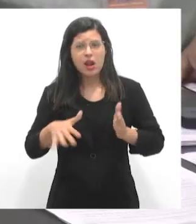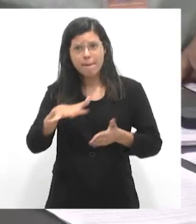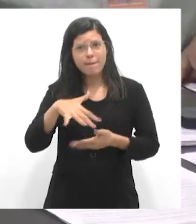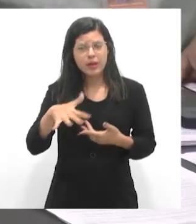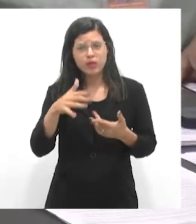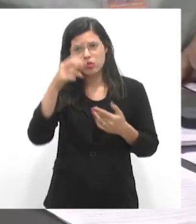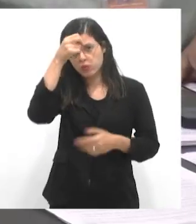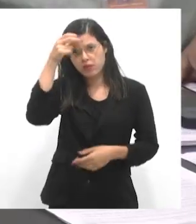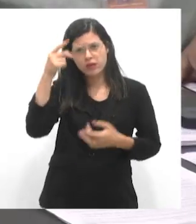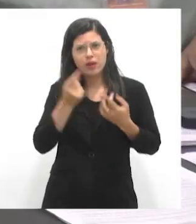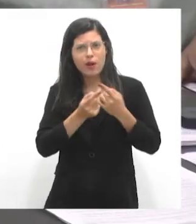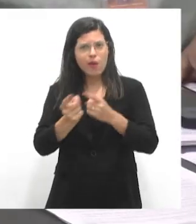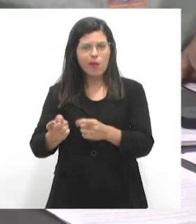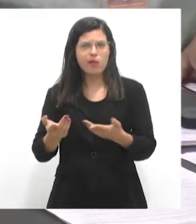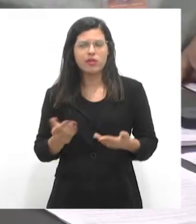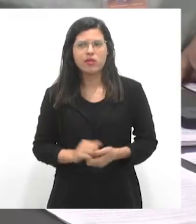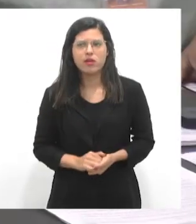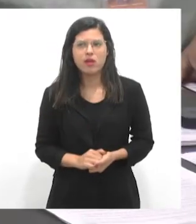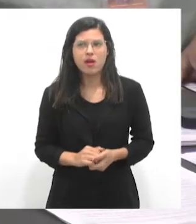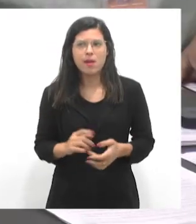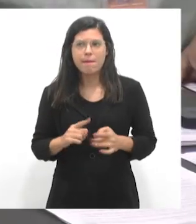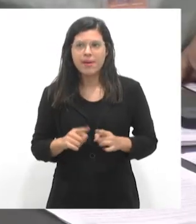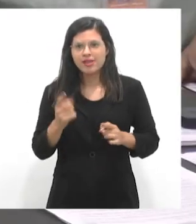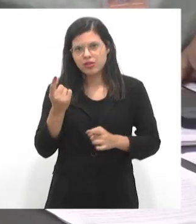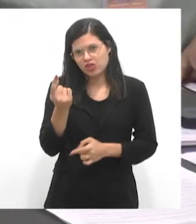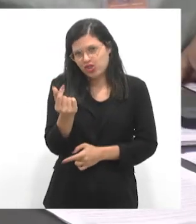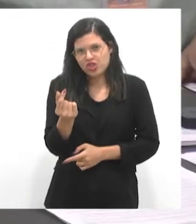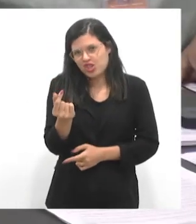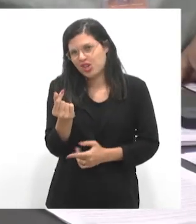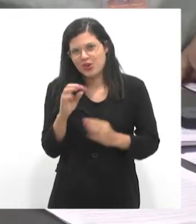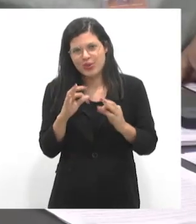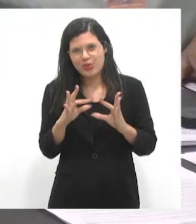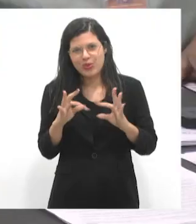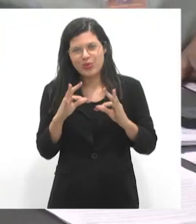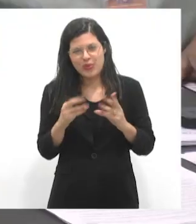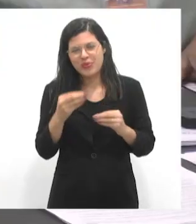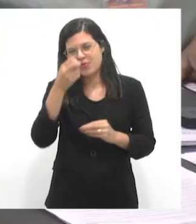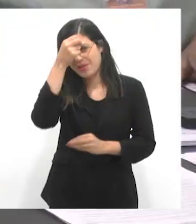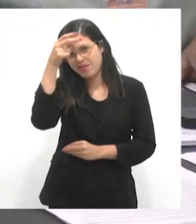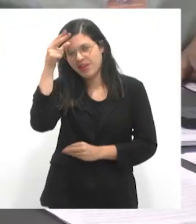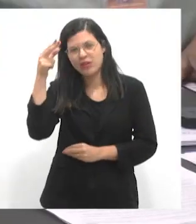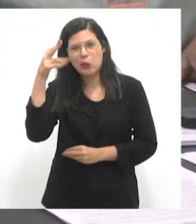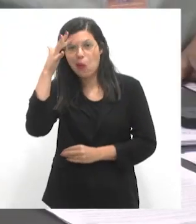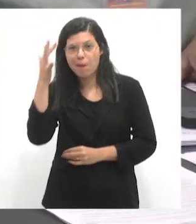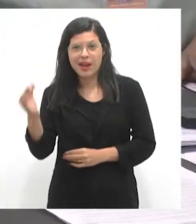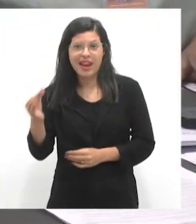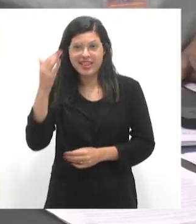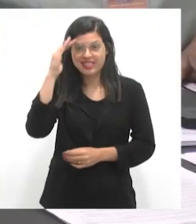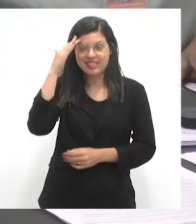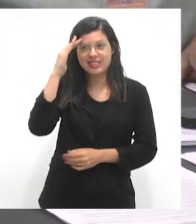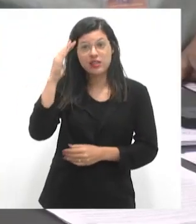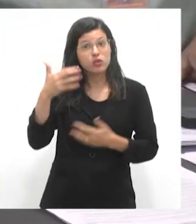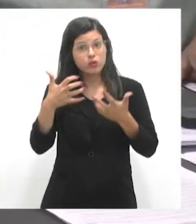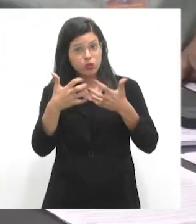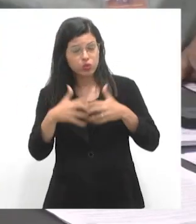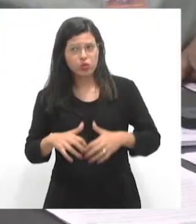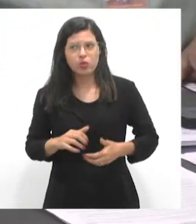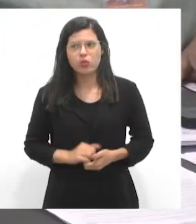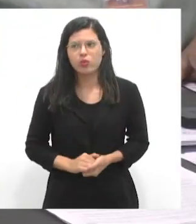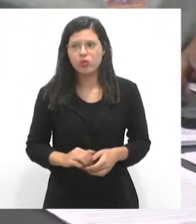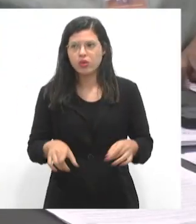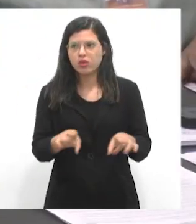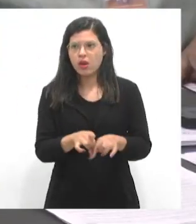criar. Mas como o din-din é uma linguagem universal que todo prefeito entende, isso funcionou.